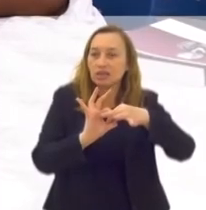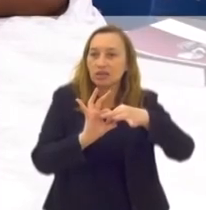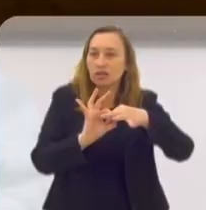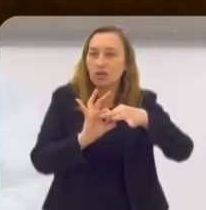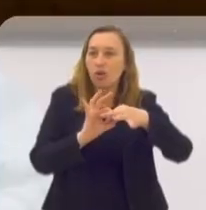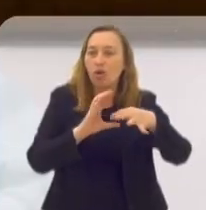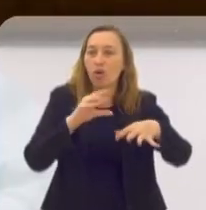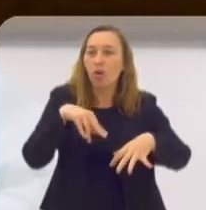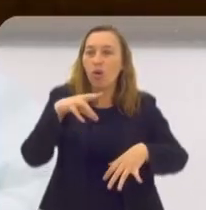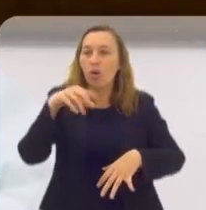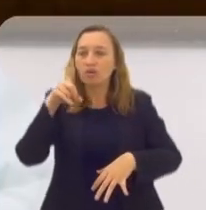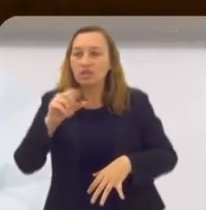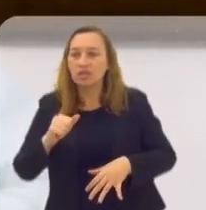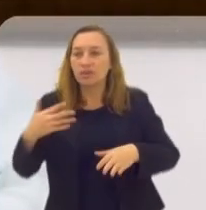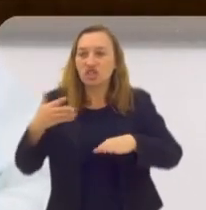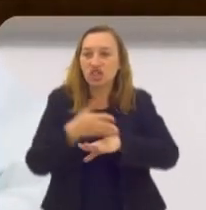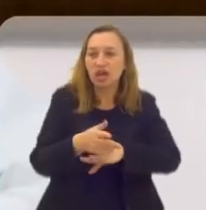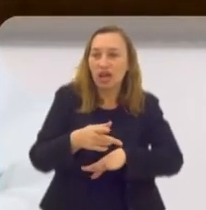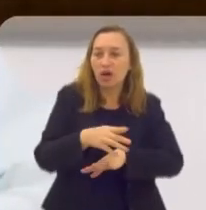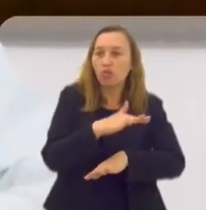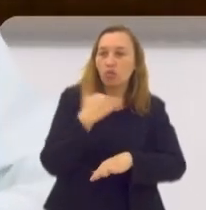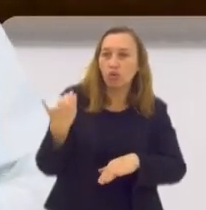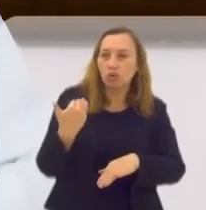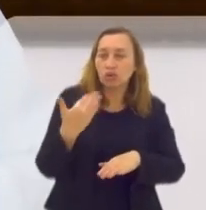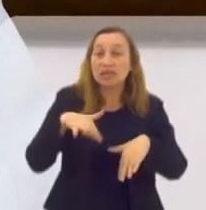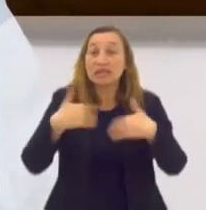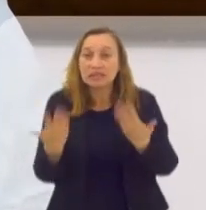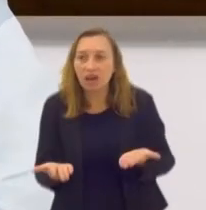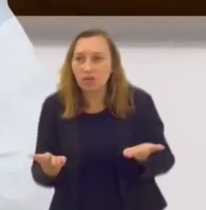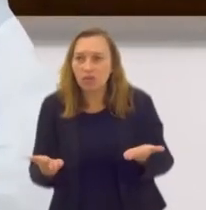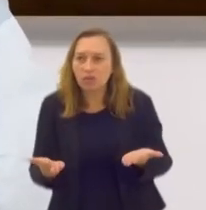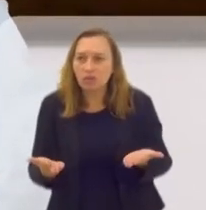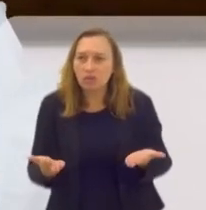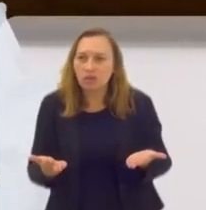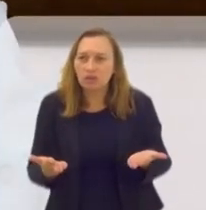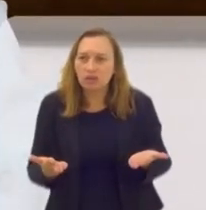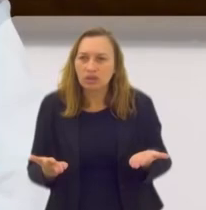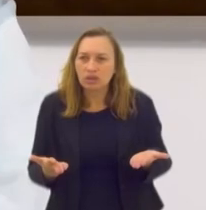ligação por ondas magnéticas e chega à pessoa. Então,